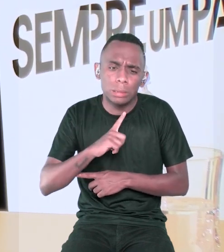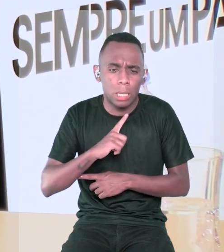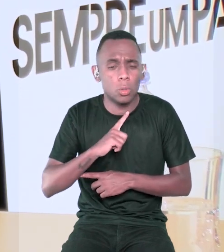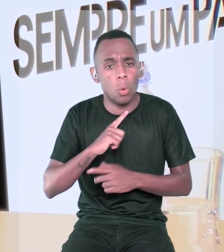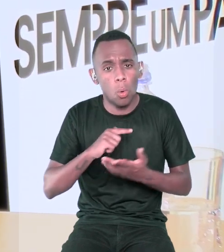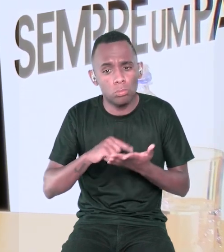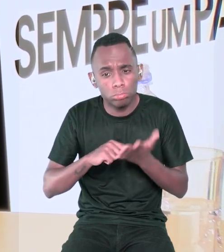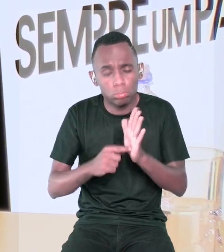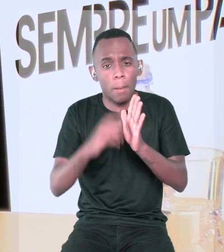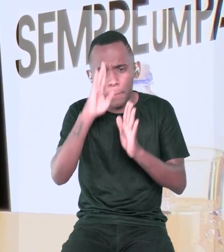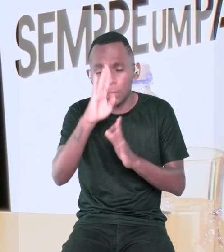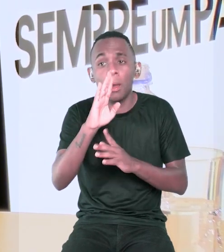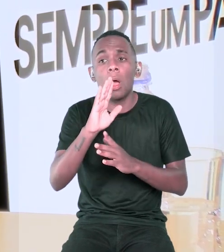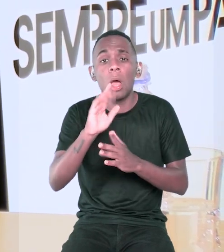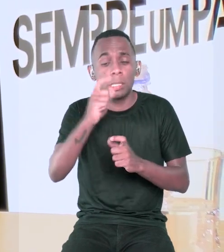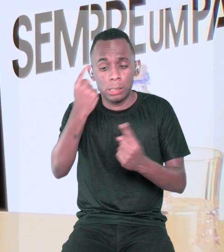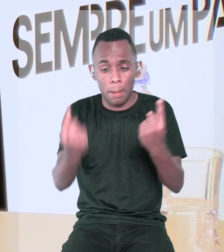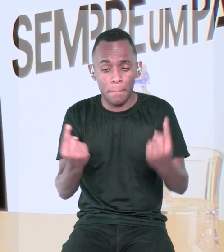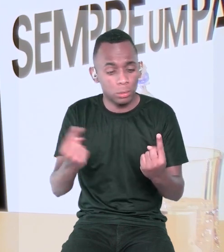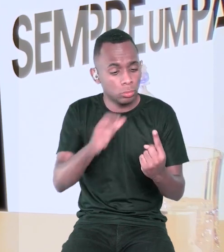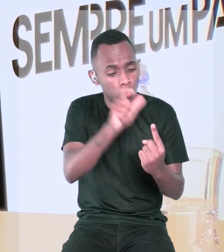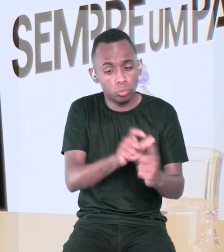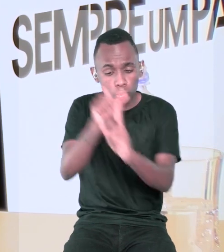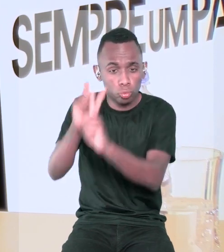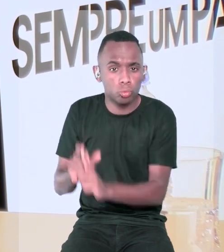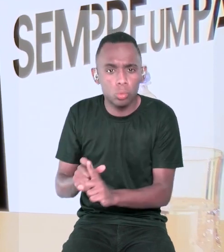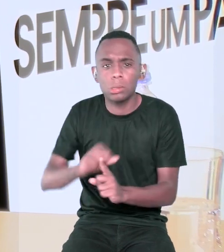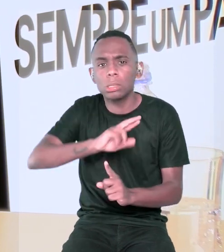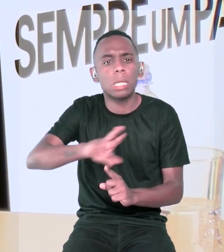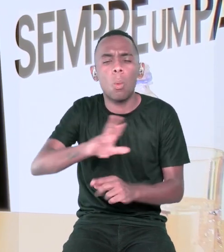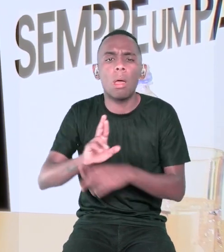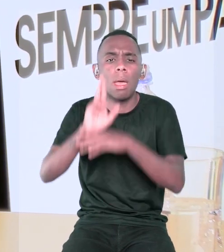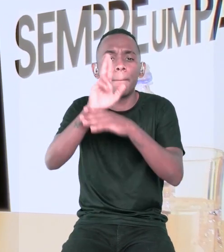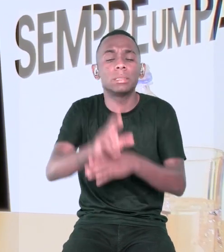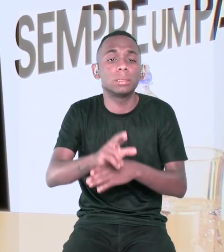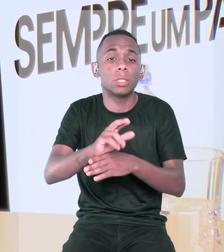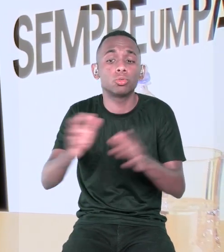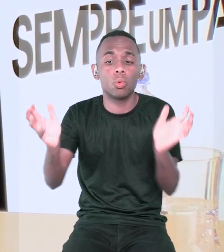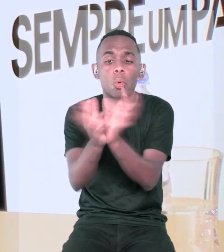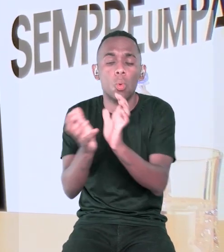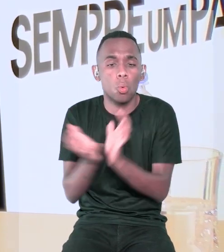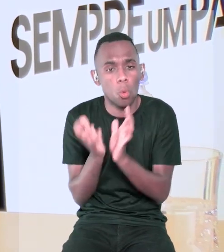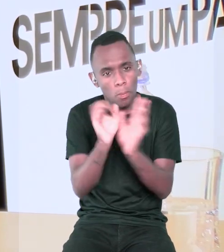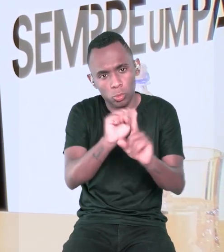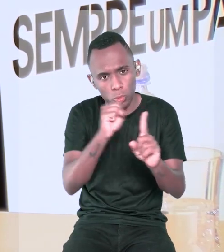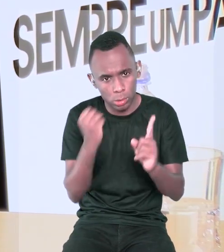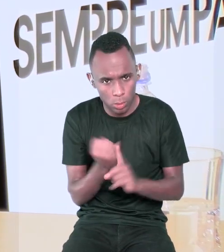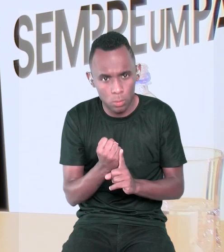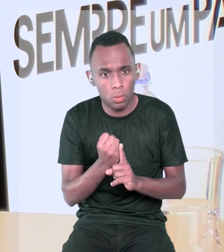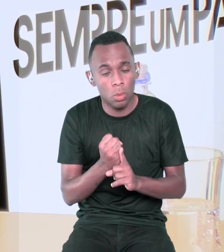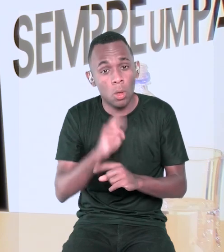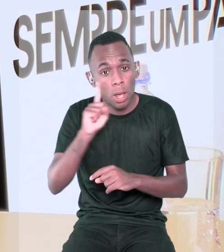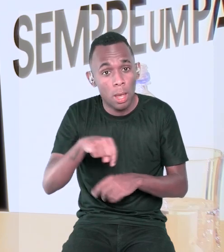na peça se destaca é que os protagonistas não são representantes típicos dos grupos